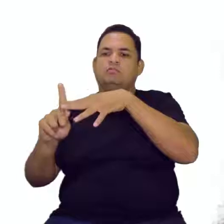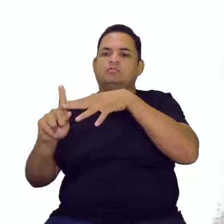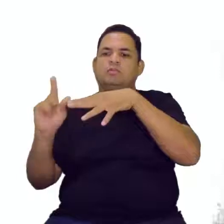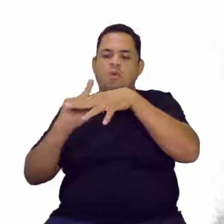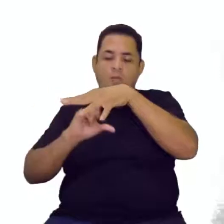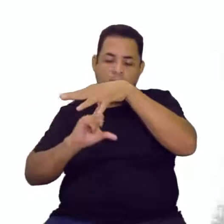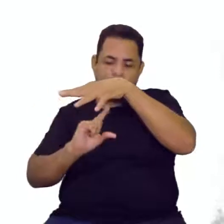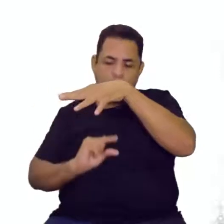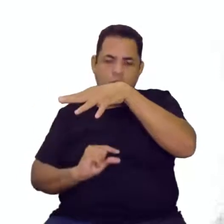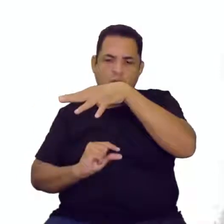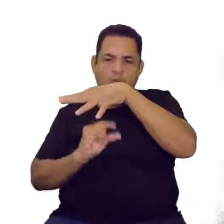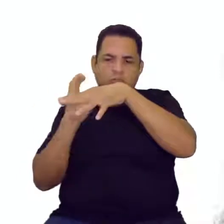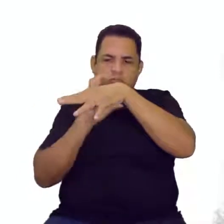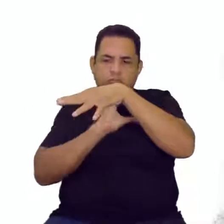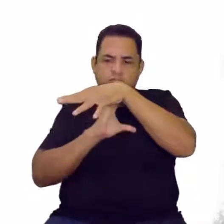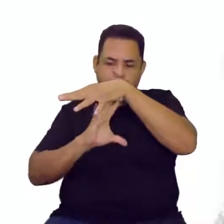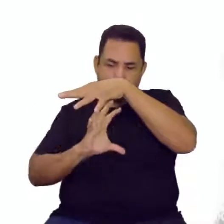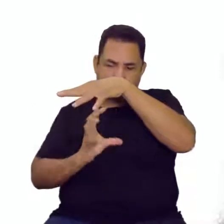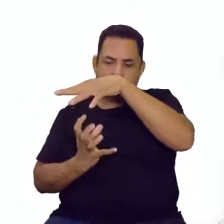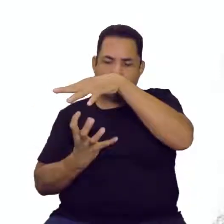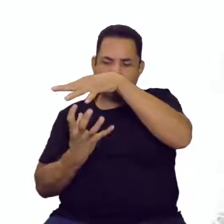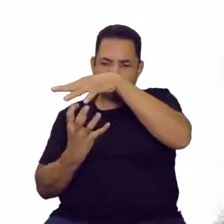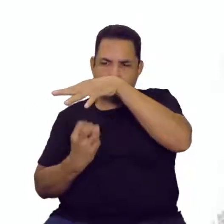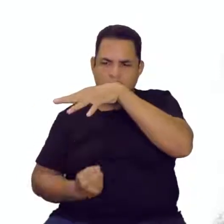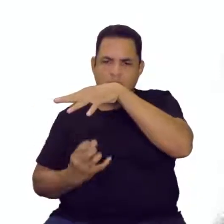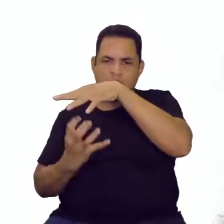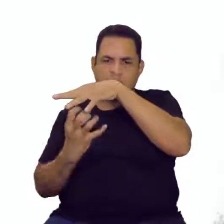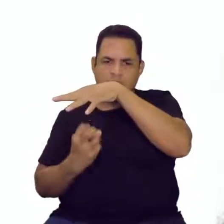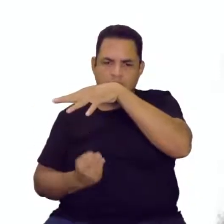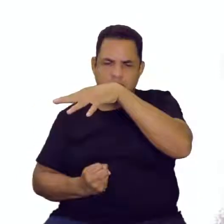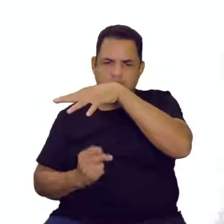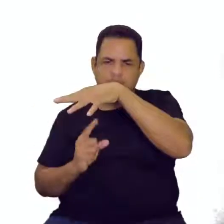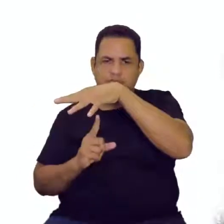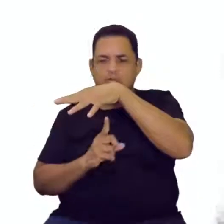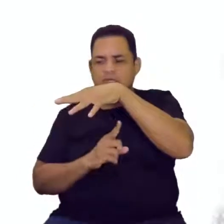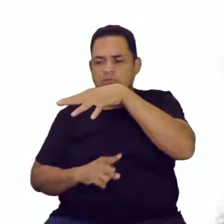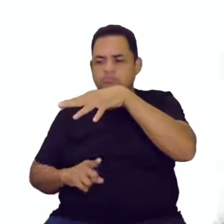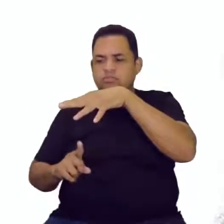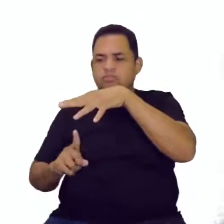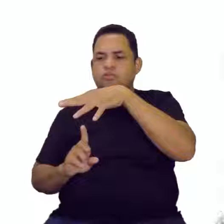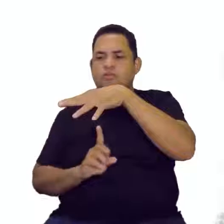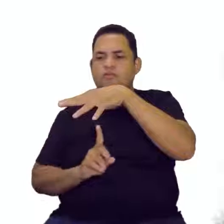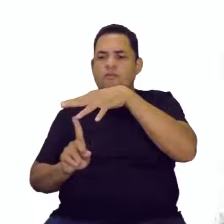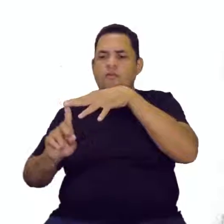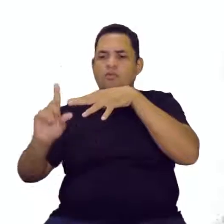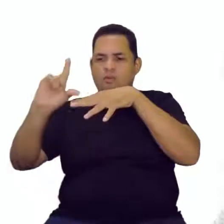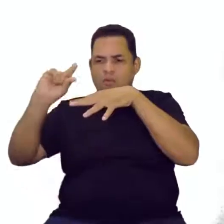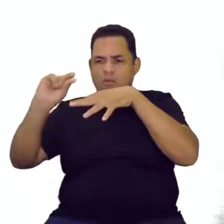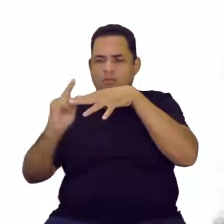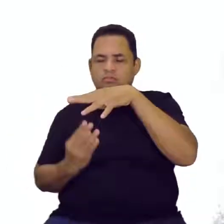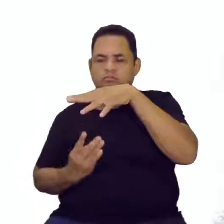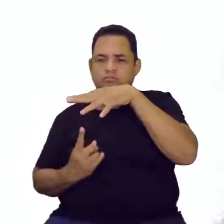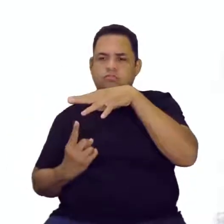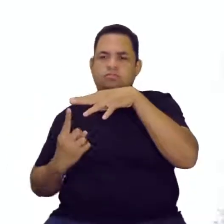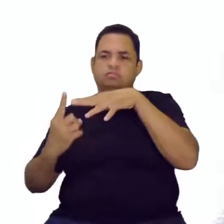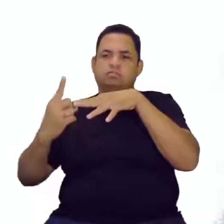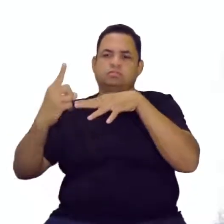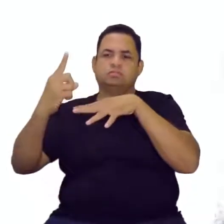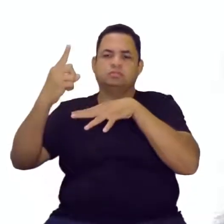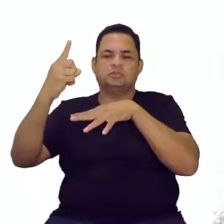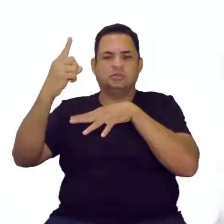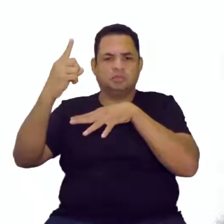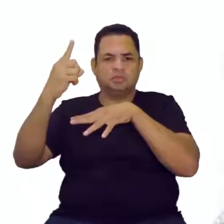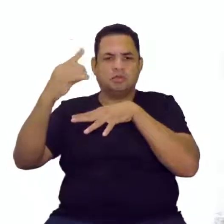espaço. Parte da energia solar é refletida pelas nuvens e pela superfície terrestre. E